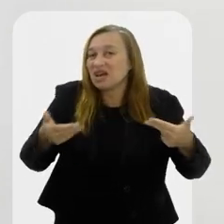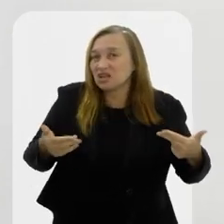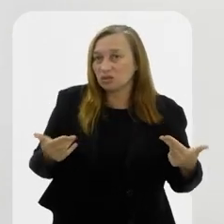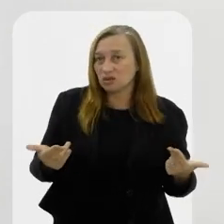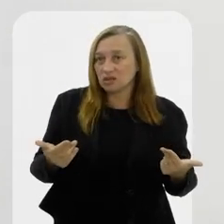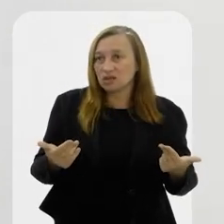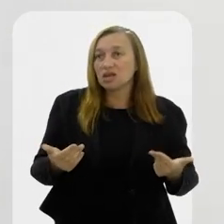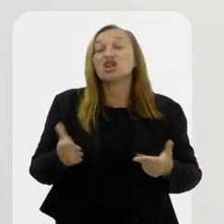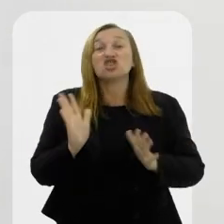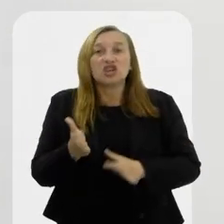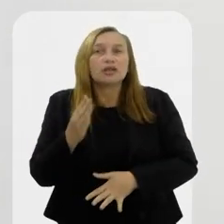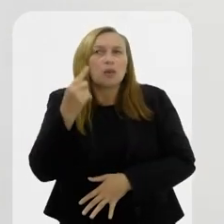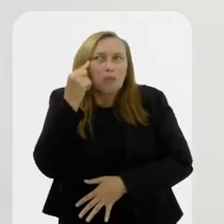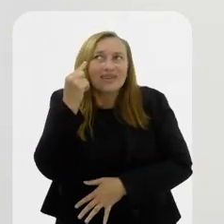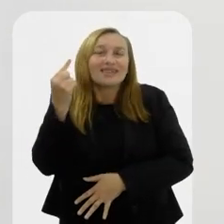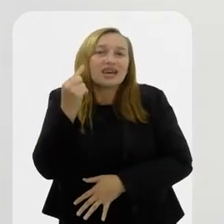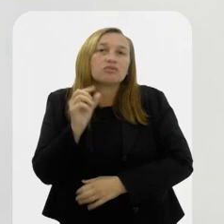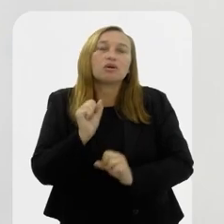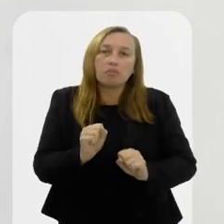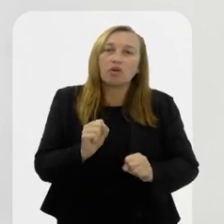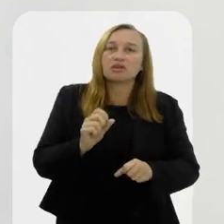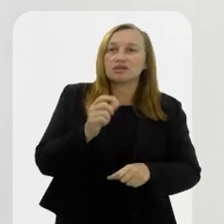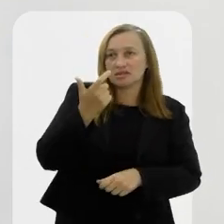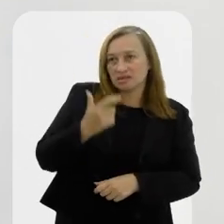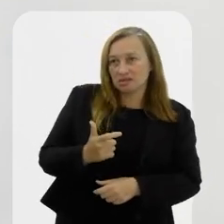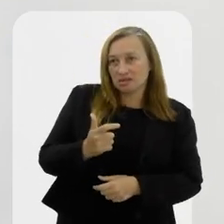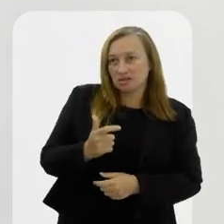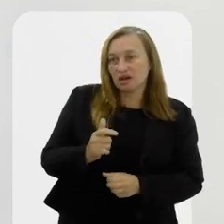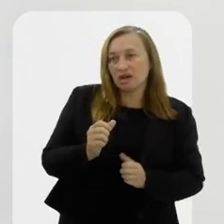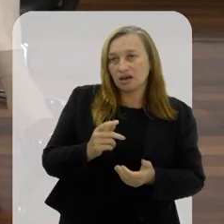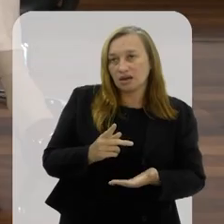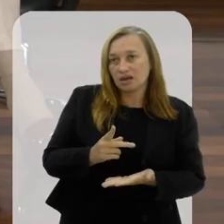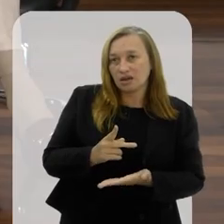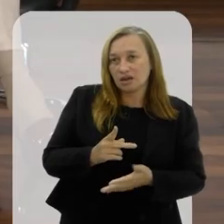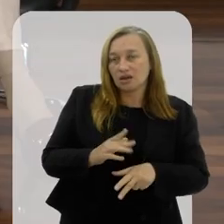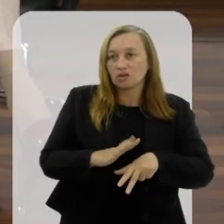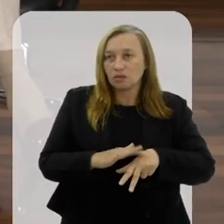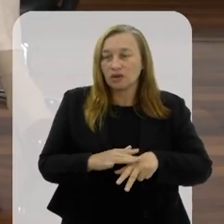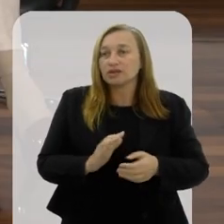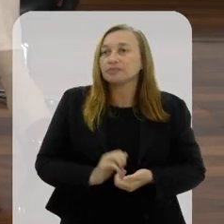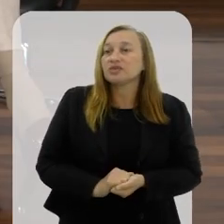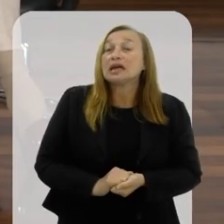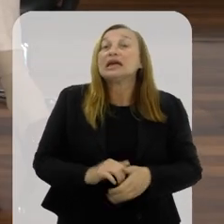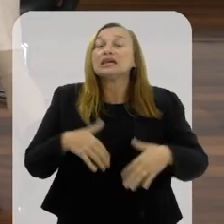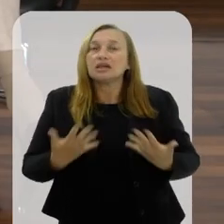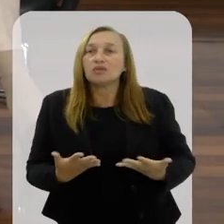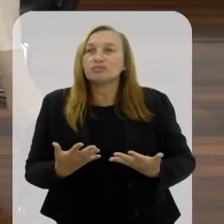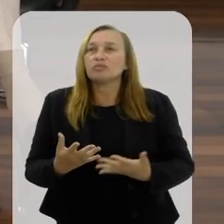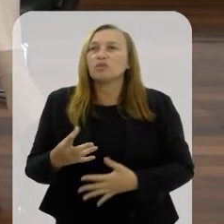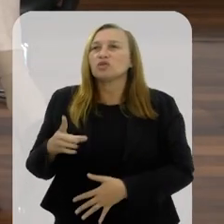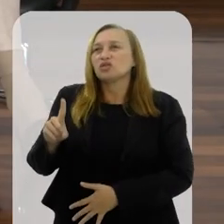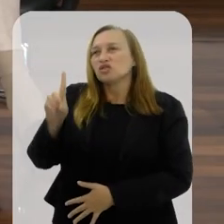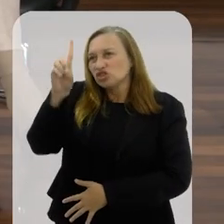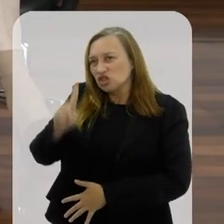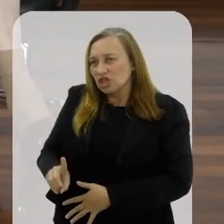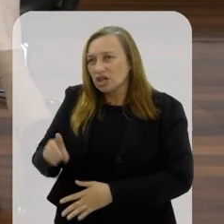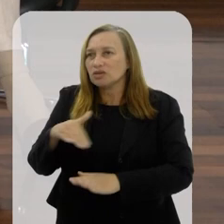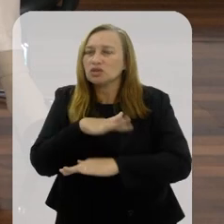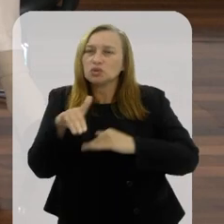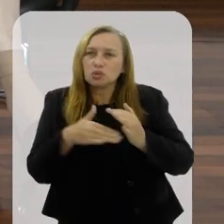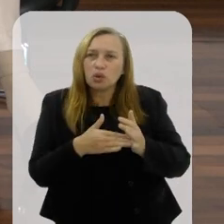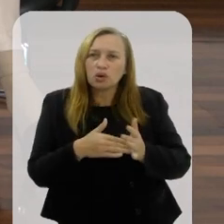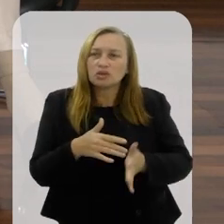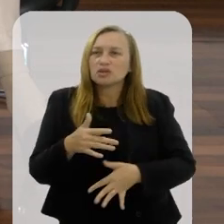tenho uma ideia do que seja. Muito bem, a gente está tratando da saúde como um direito de